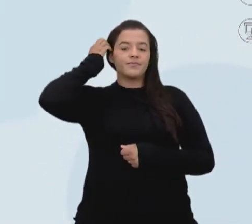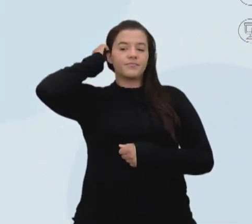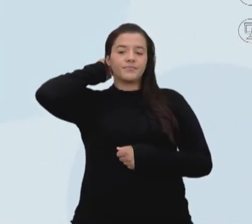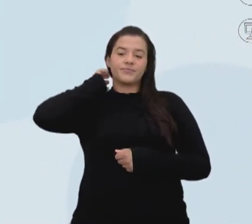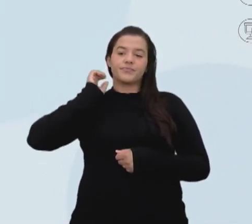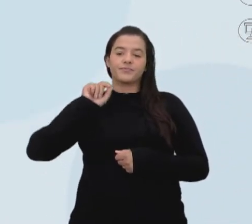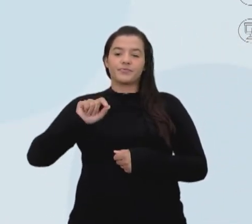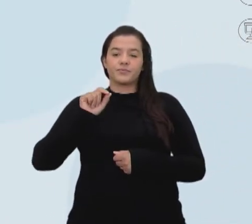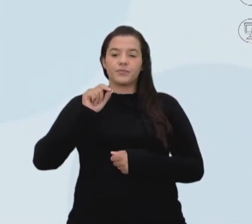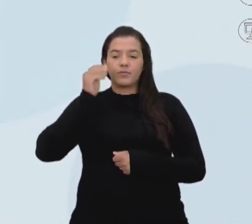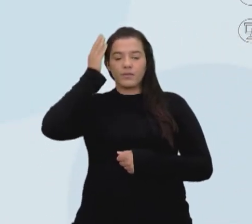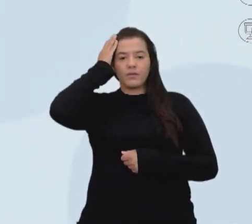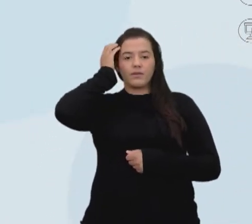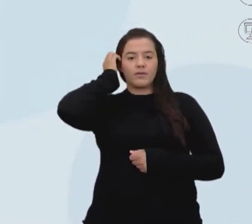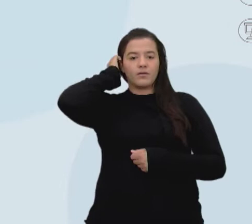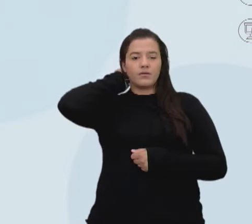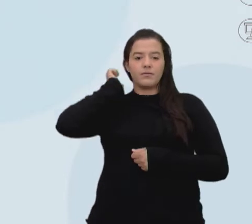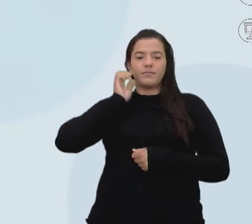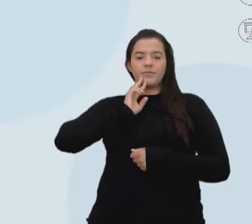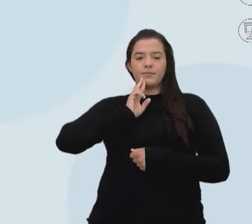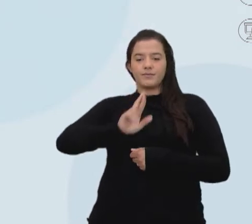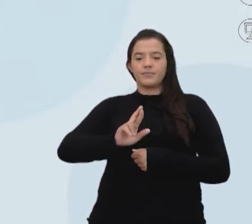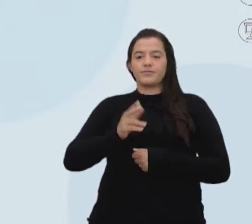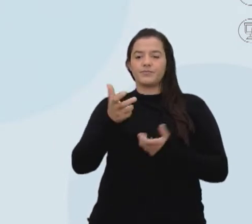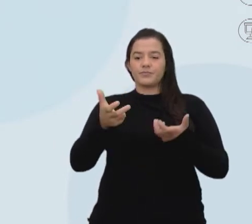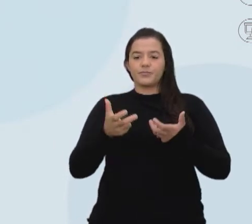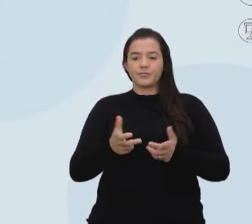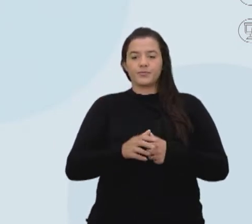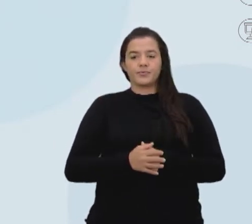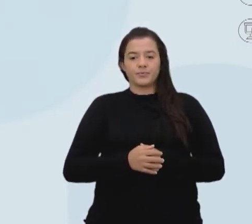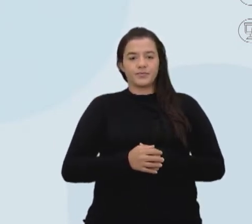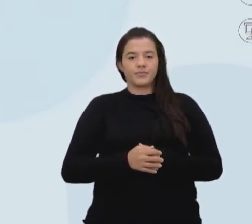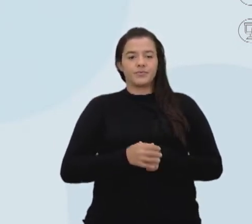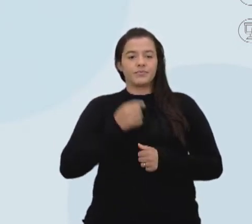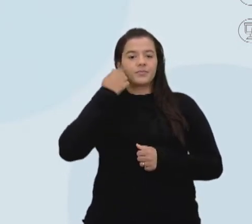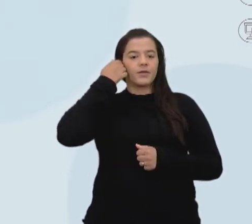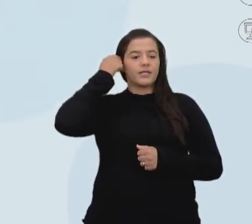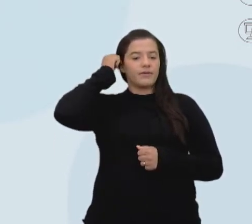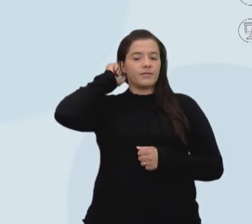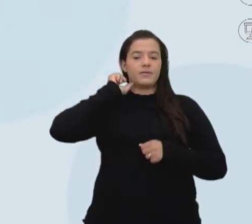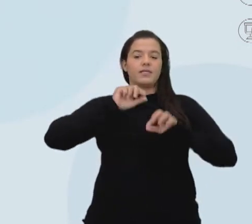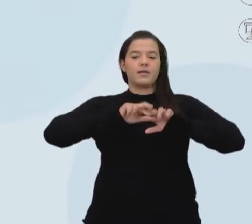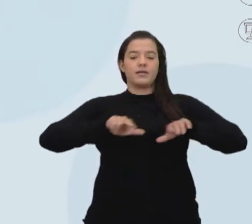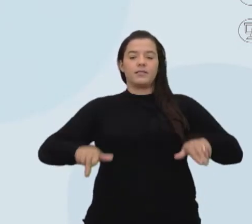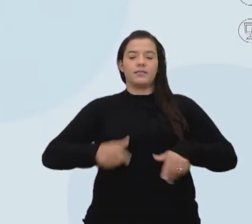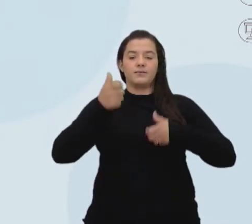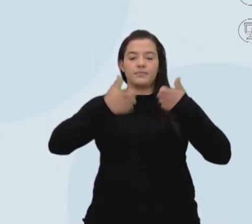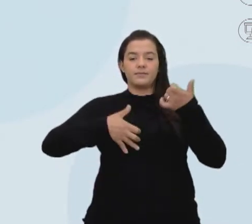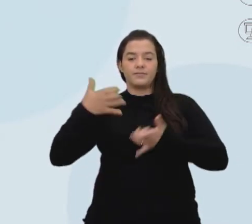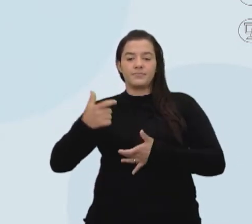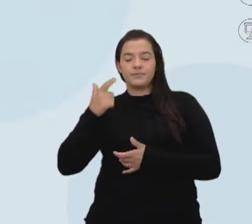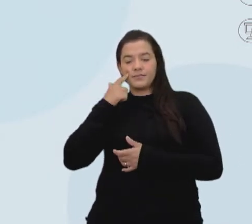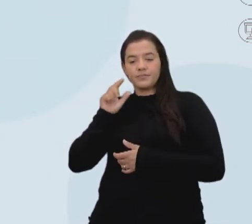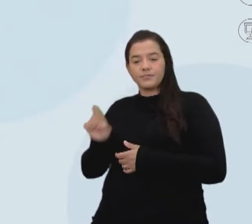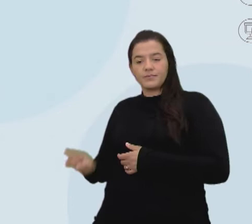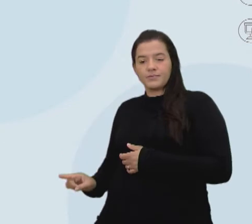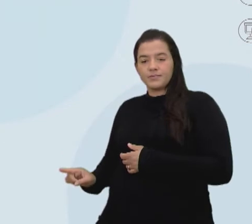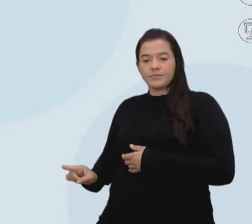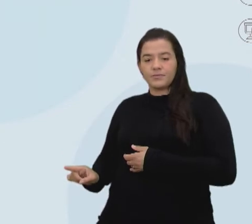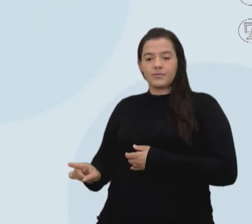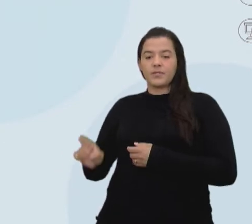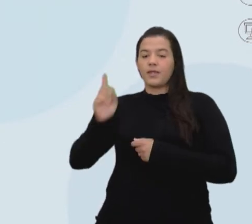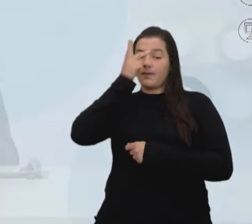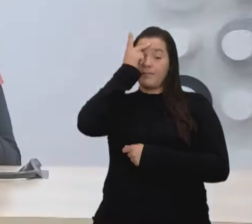Ah, Quero que a pessoa realmente responda. Responda. Aí eu vou lá no cantinho e coloco olha lá. obrigatória. Obrigatória. Se eu não colocar, a pessoa pode